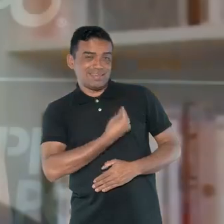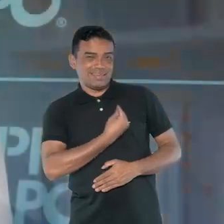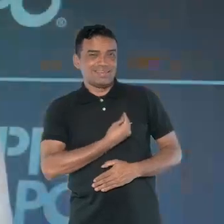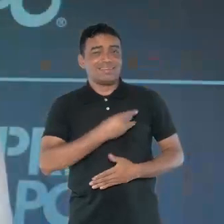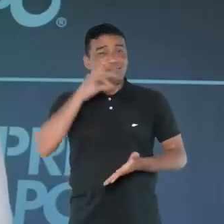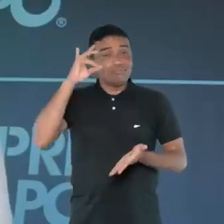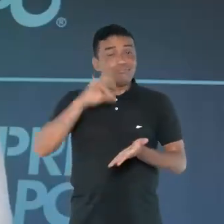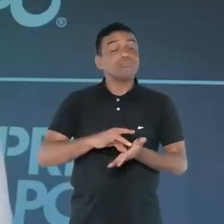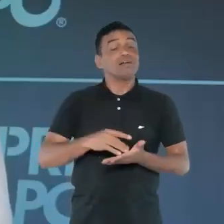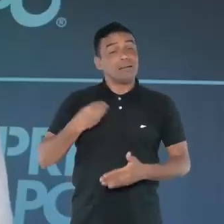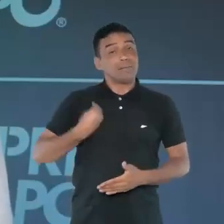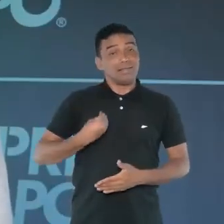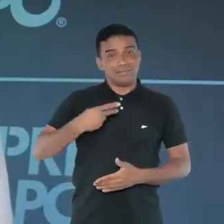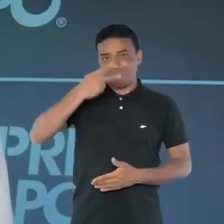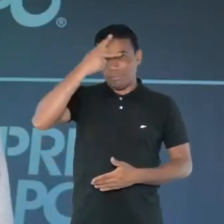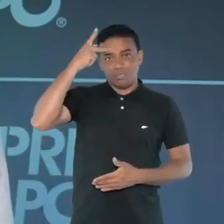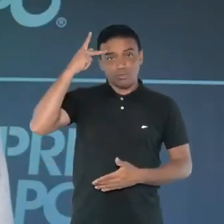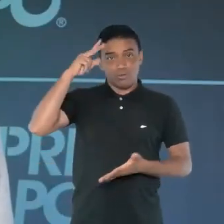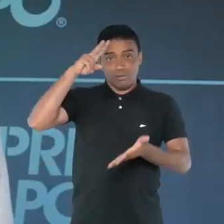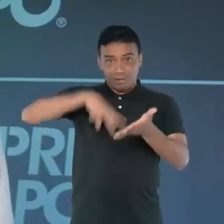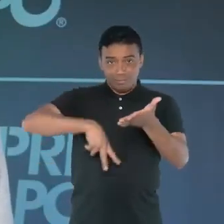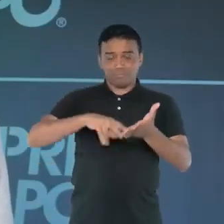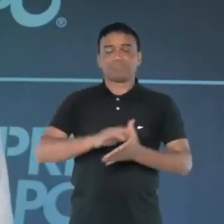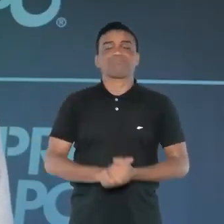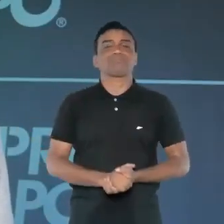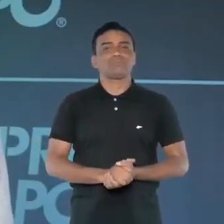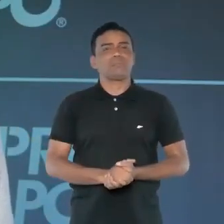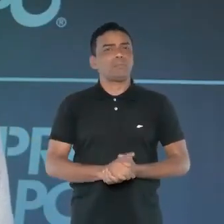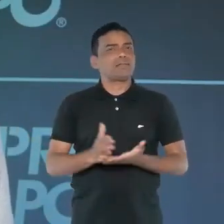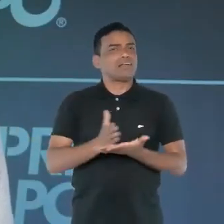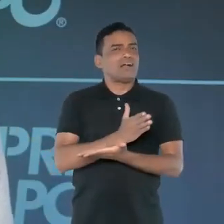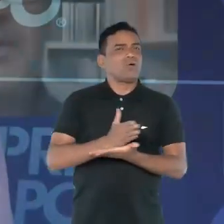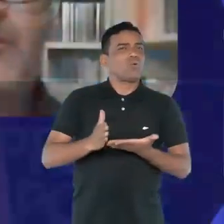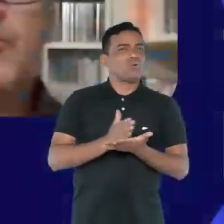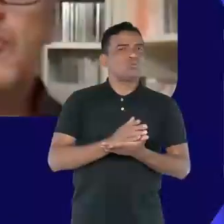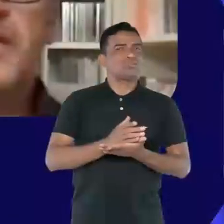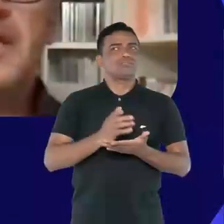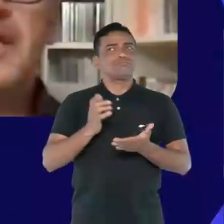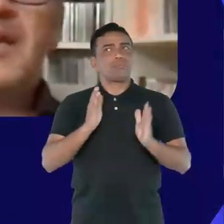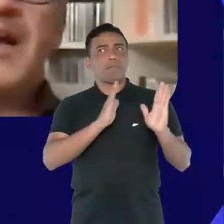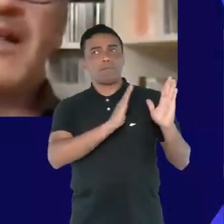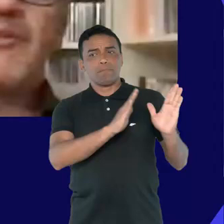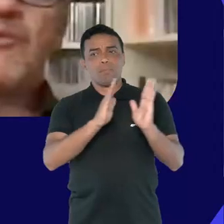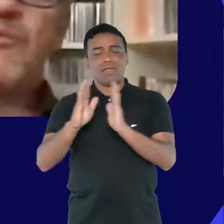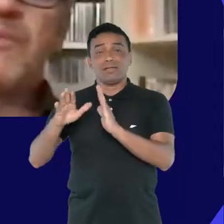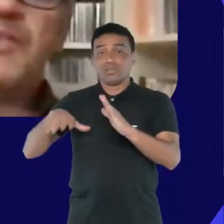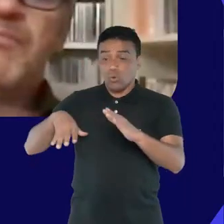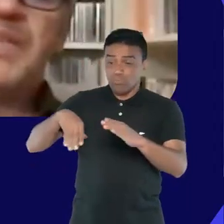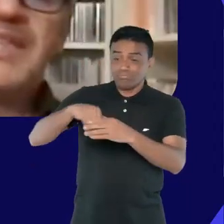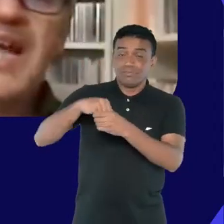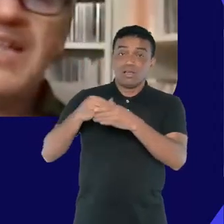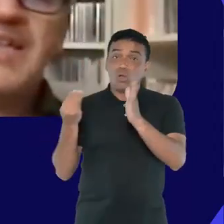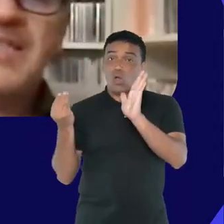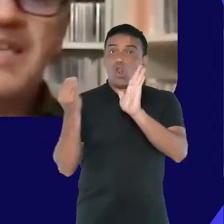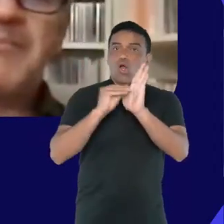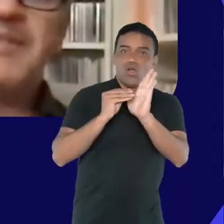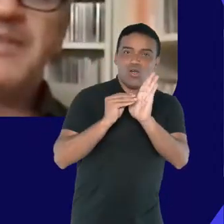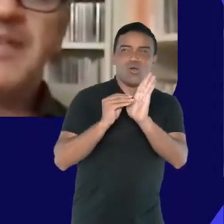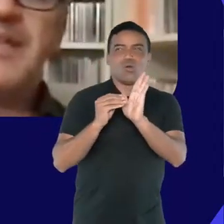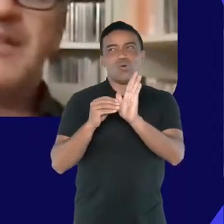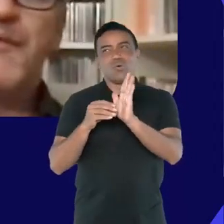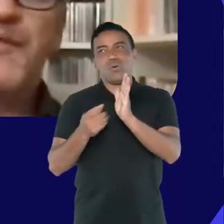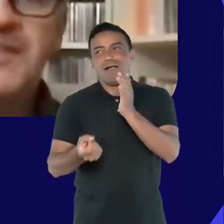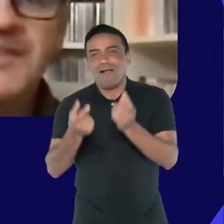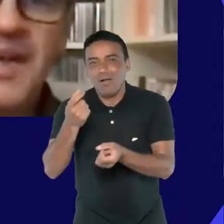é muito presente para quem lê. Mas há alguns momentos em que eu incluí algumas pitadas,